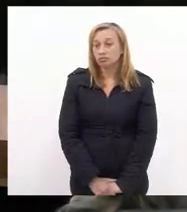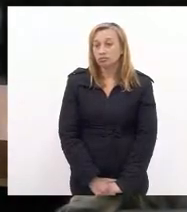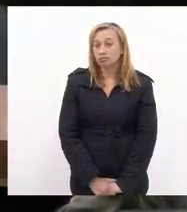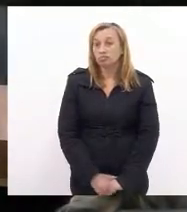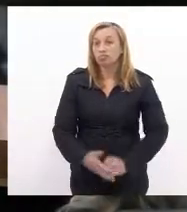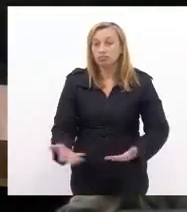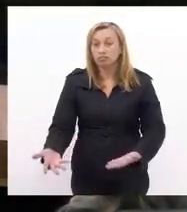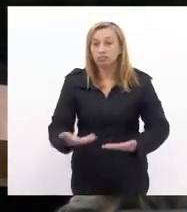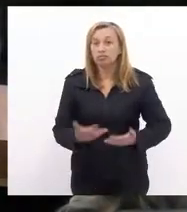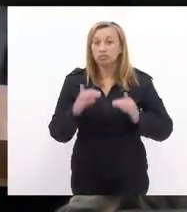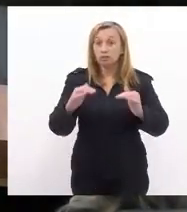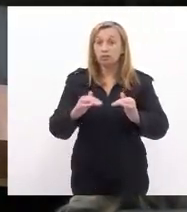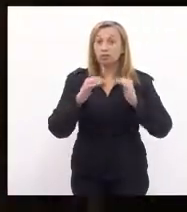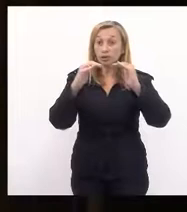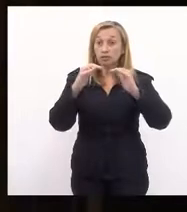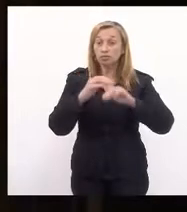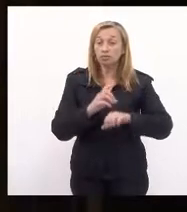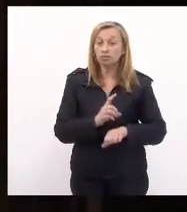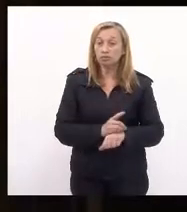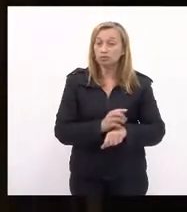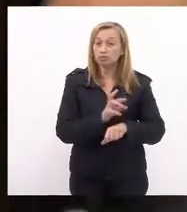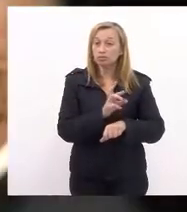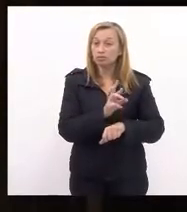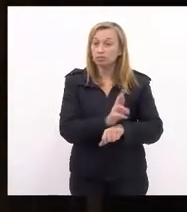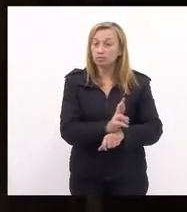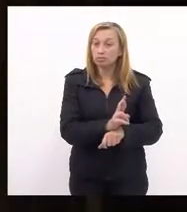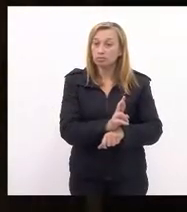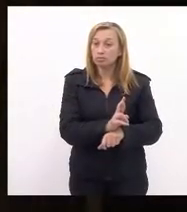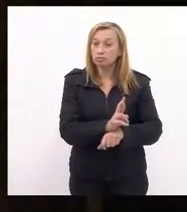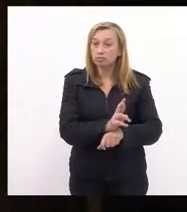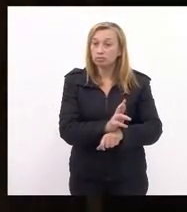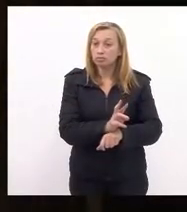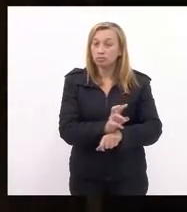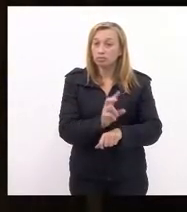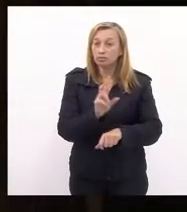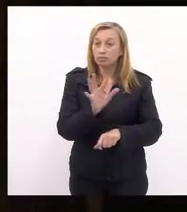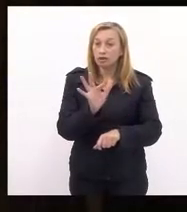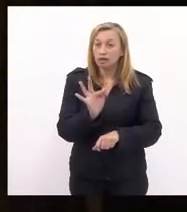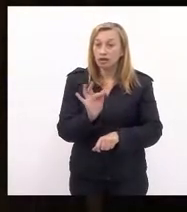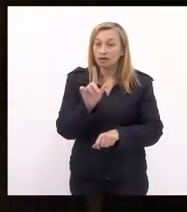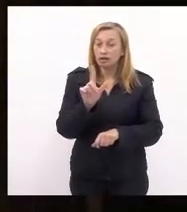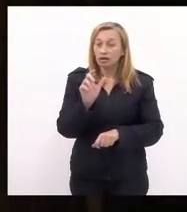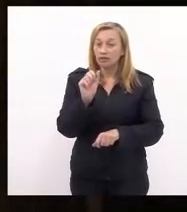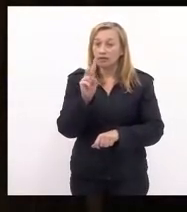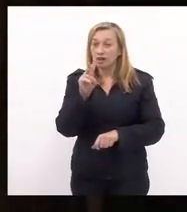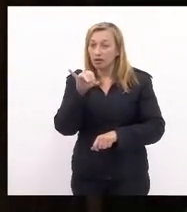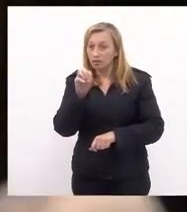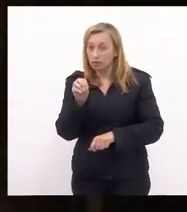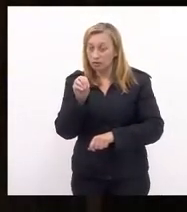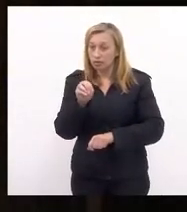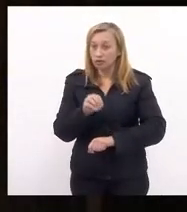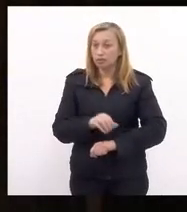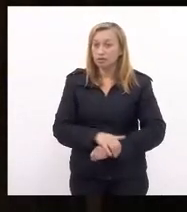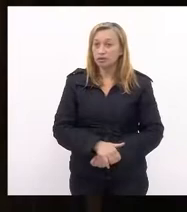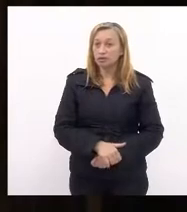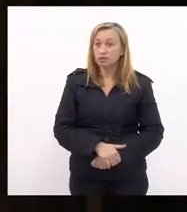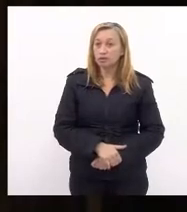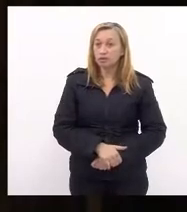Tenho a honra de chamar o excelentíssimo doutor Flávio Alves da Silva